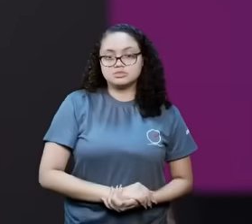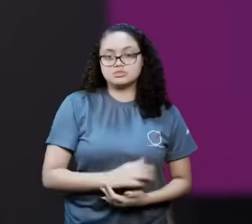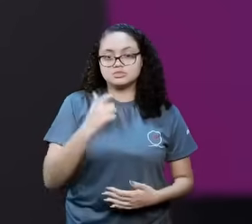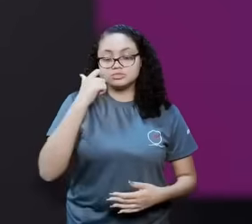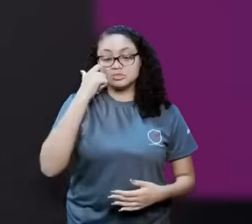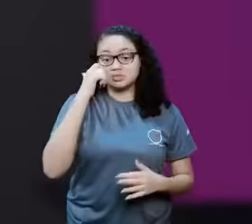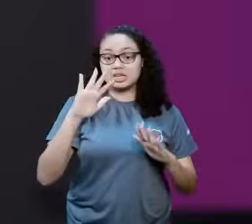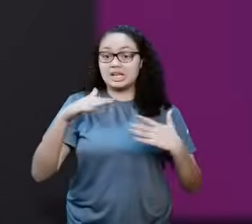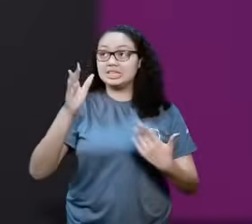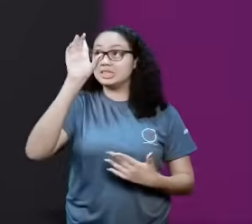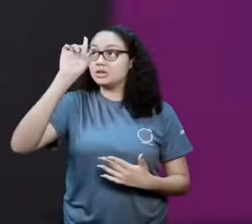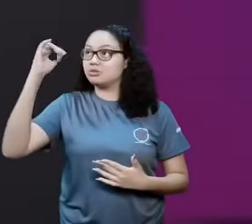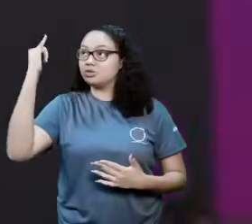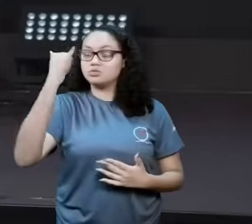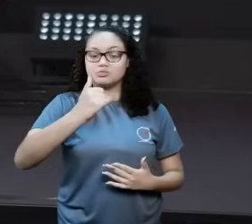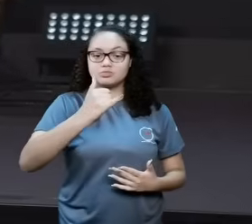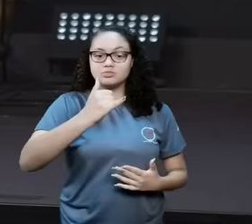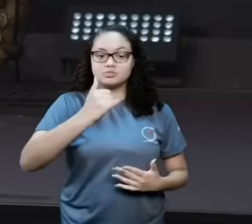Então Deus disse.